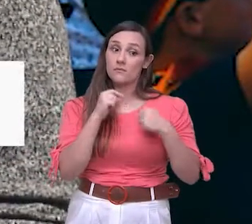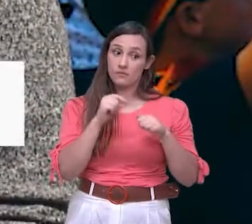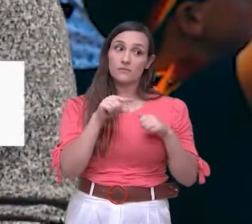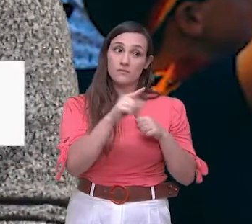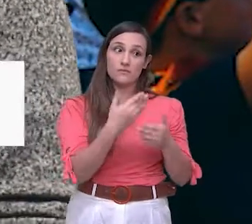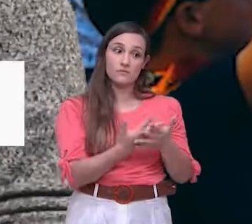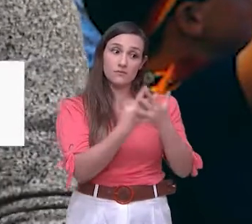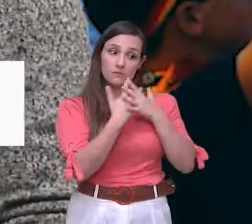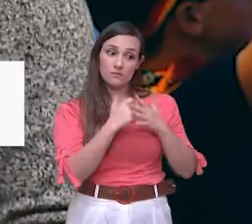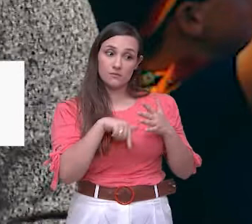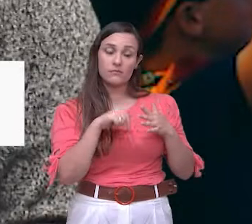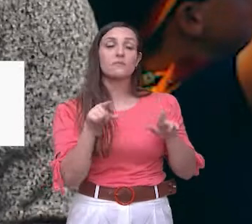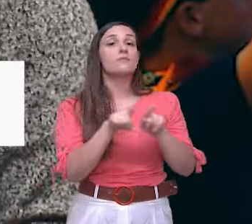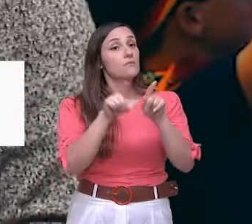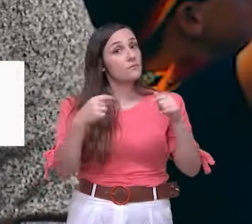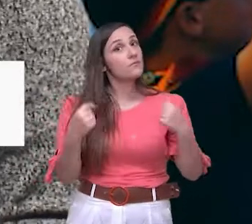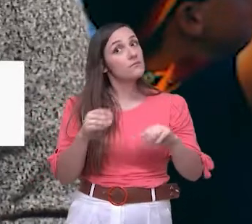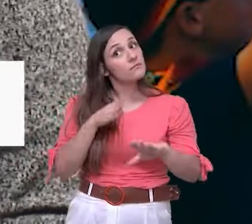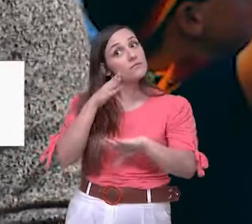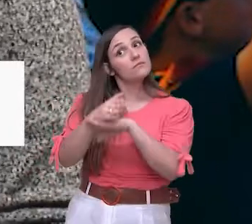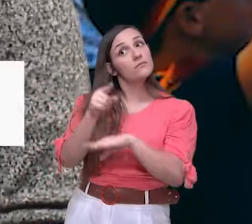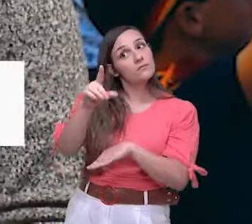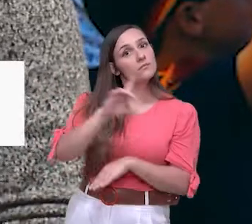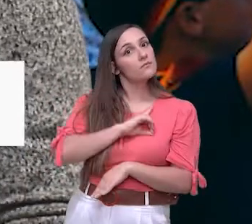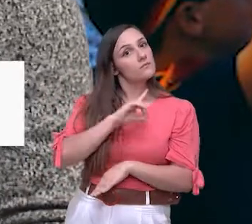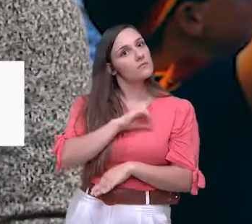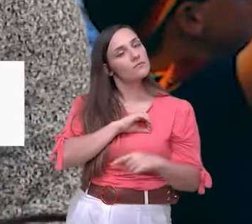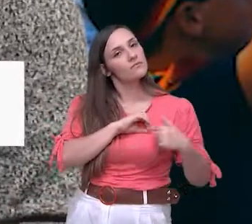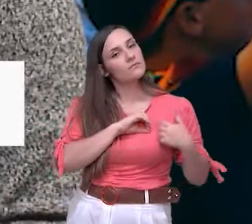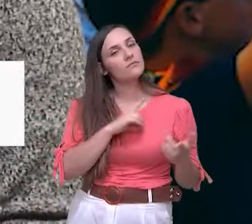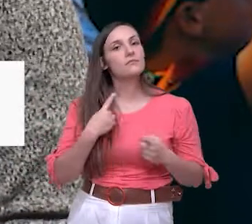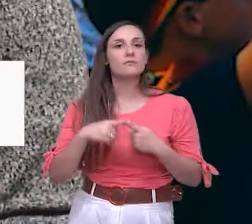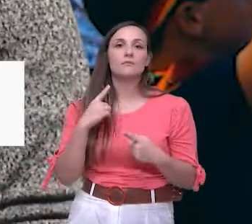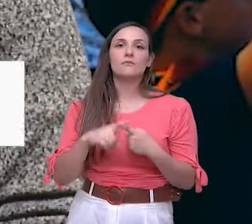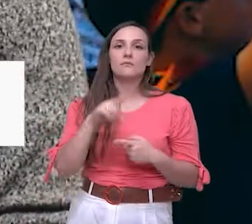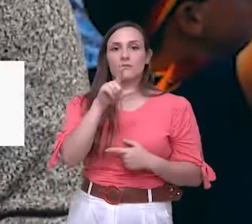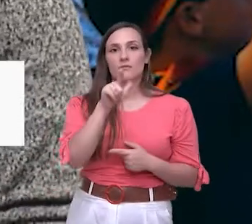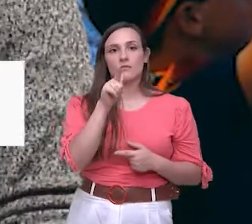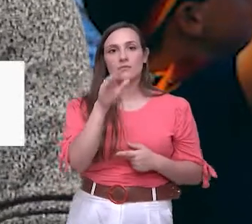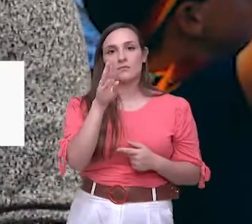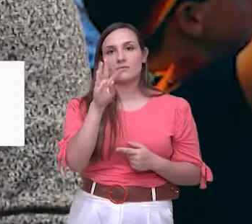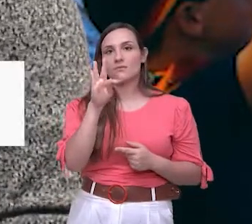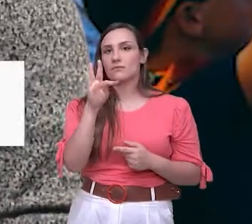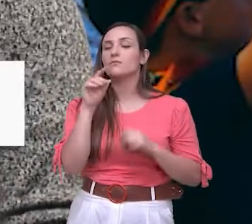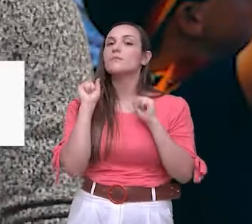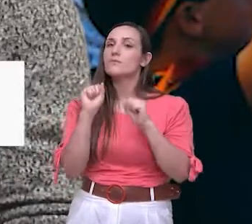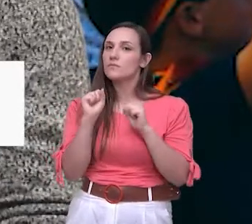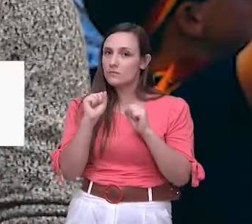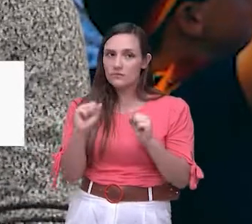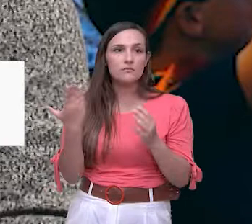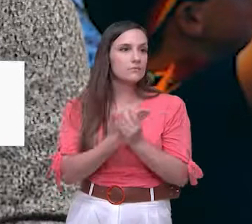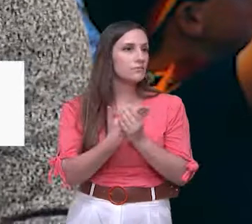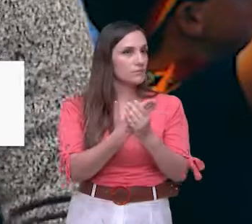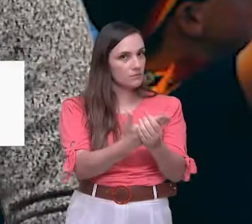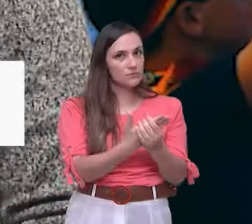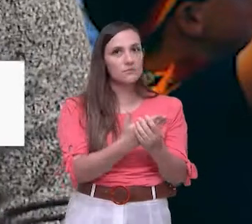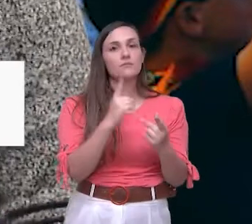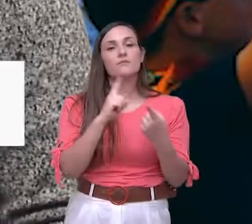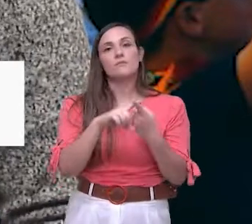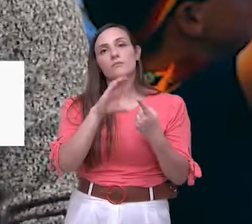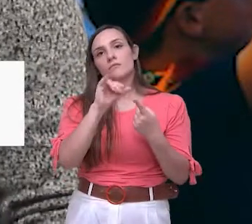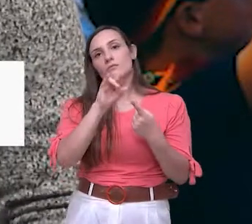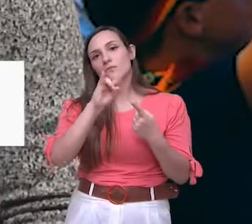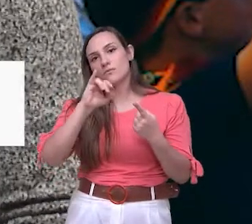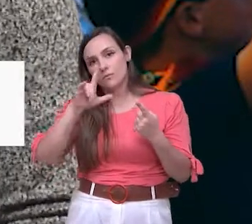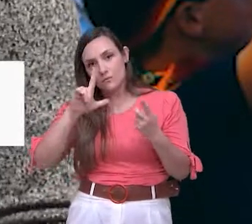também em uma delegacia porque é sempre importante lembrar né a pessoa que sofre LGBT fobia ela pode recorrer à esfera civil